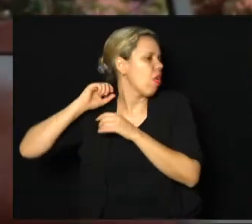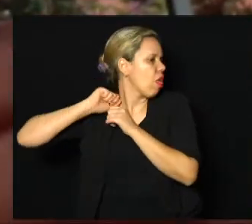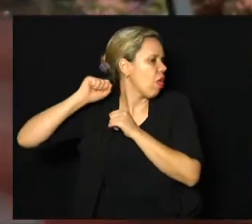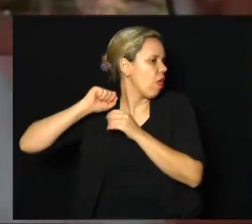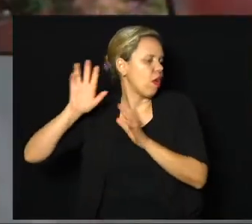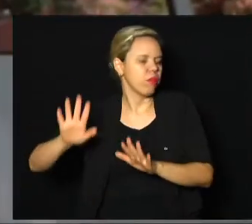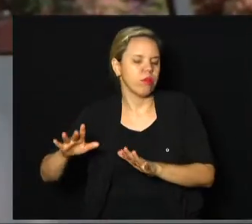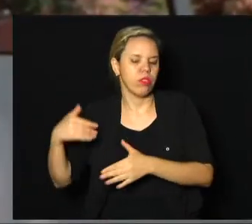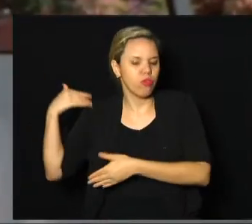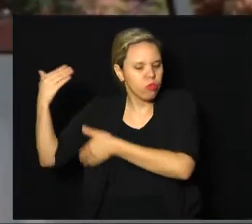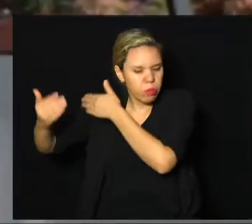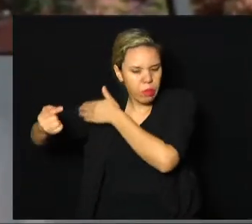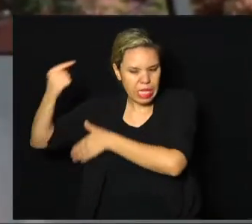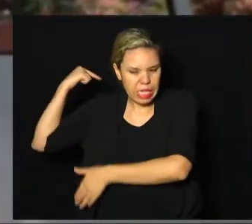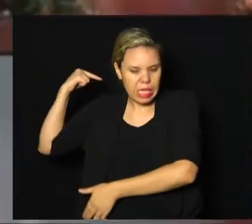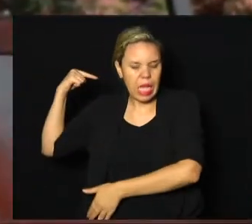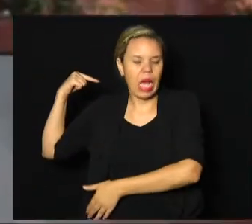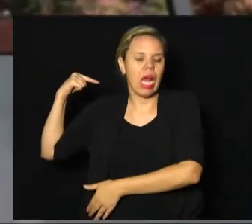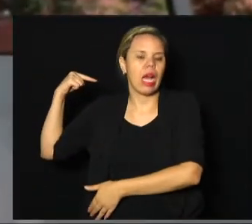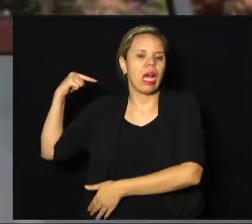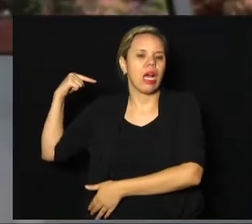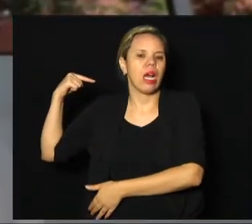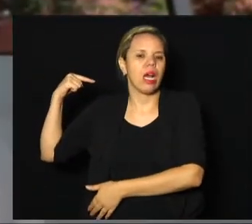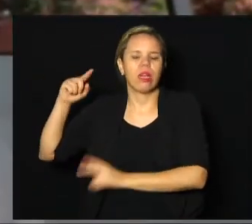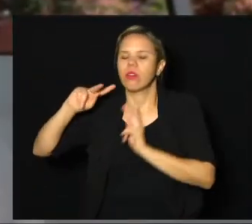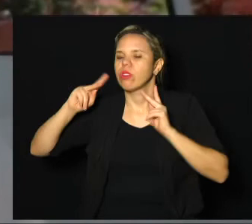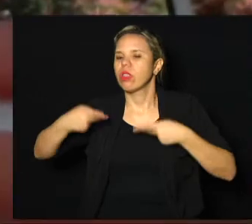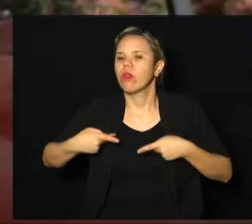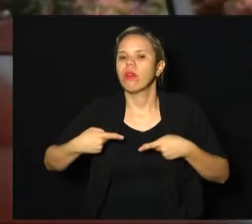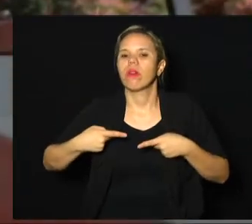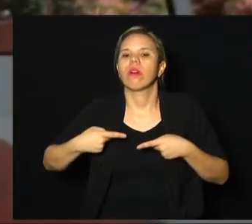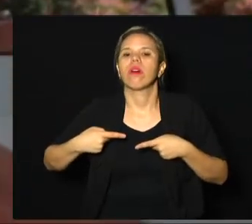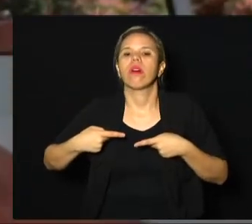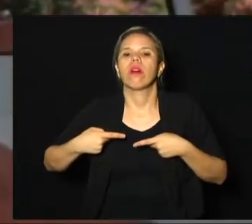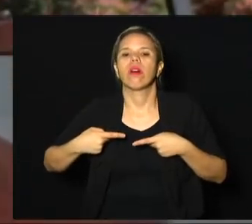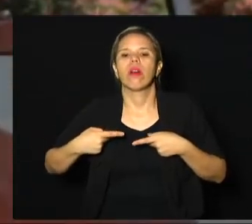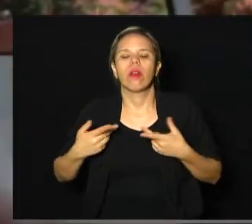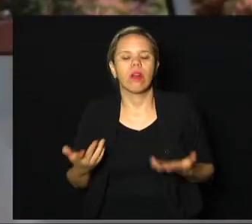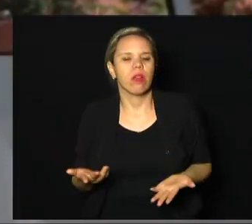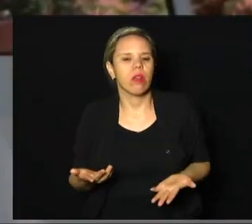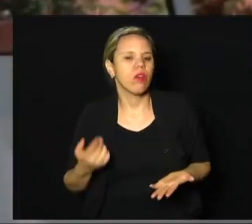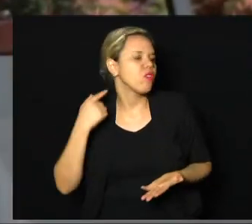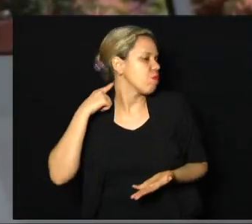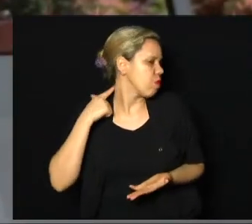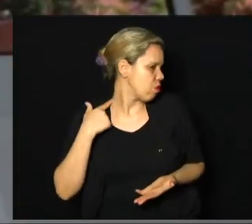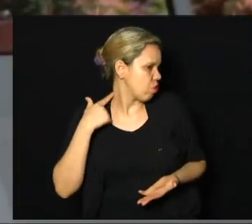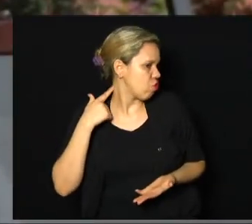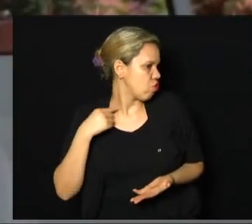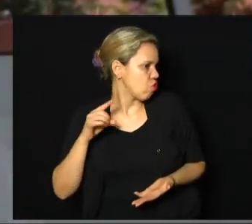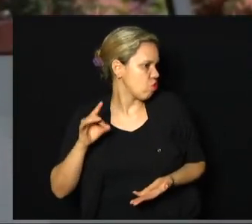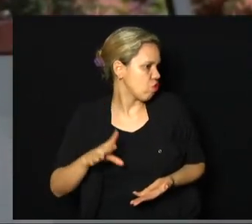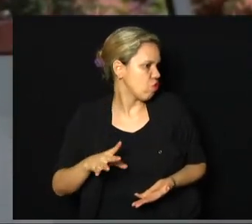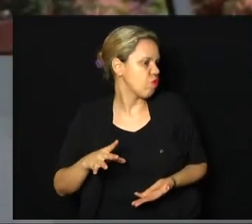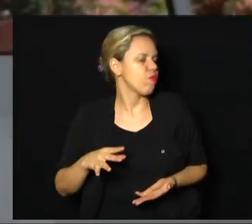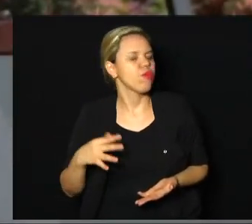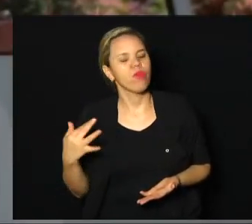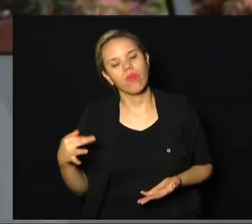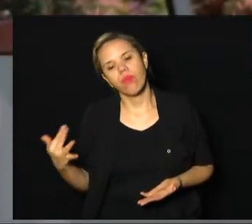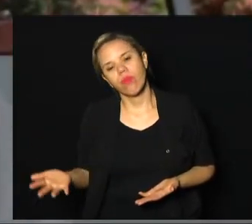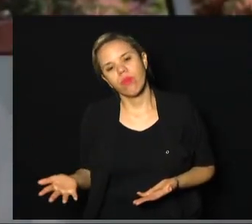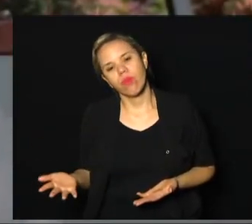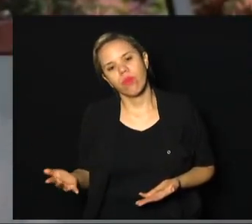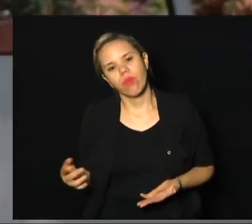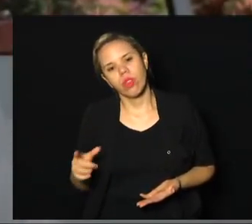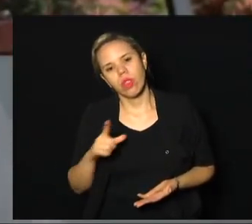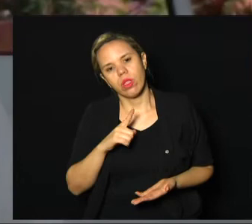mas historicamente, na história do ser humano, a região do pescoço sempre foi o ponto mais vulnerável. Então,